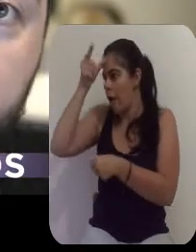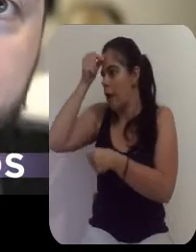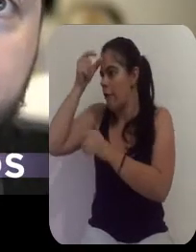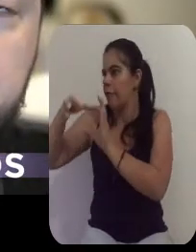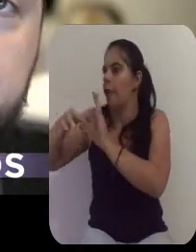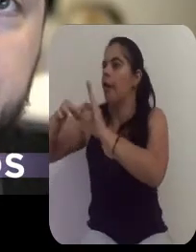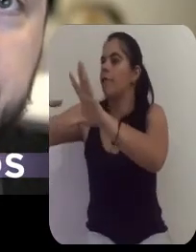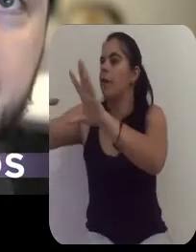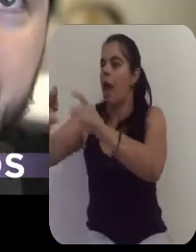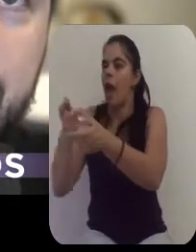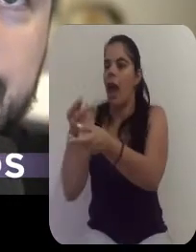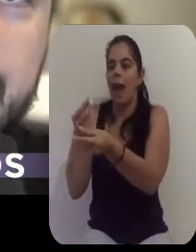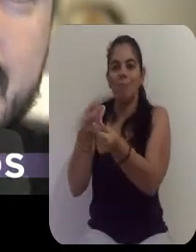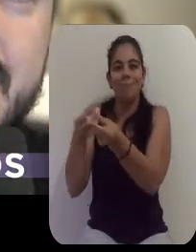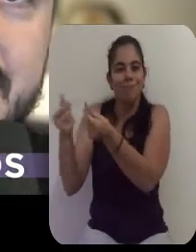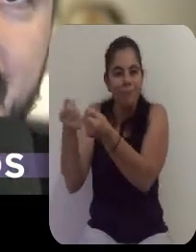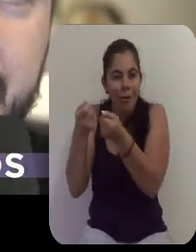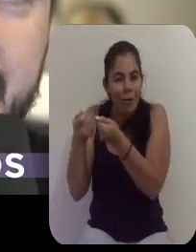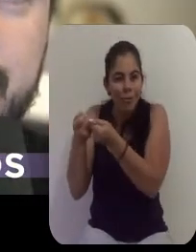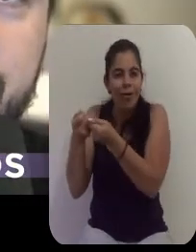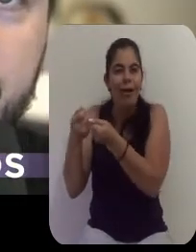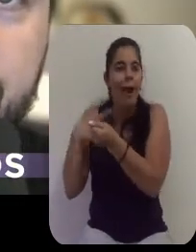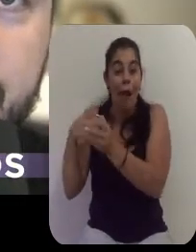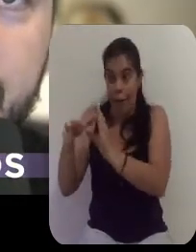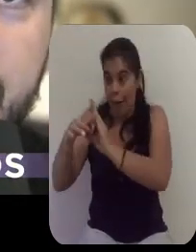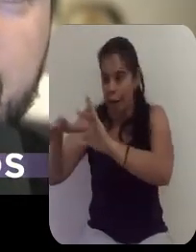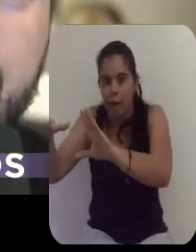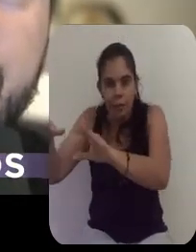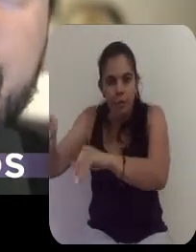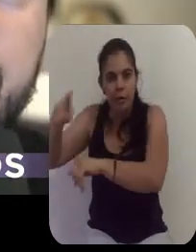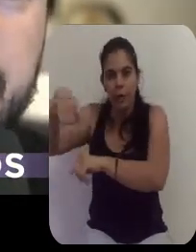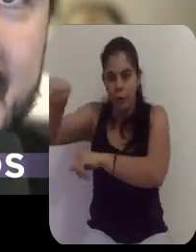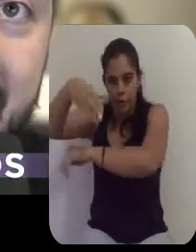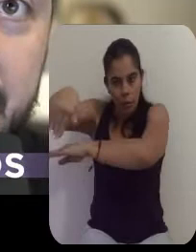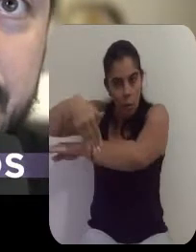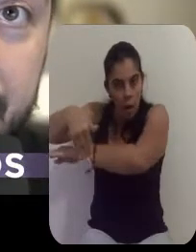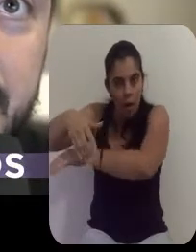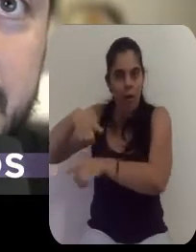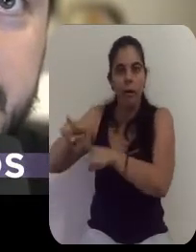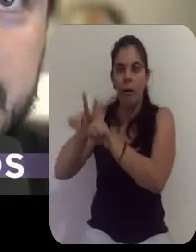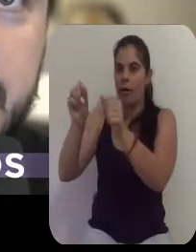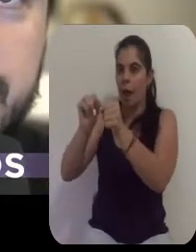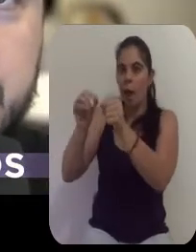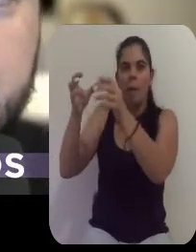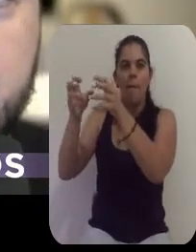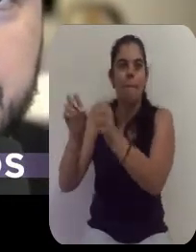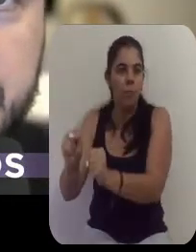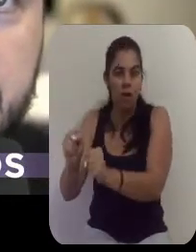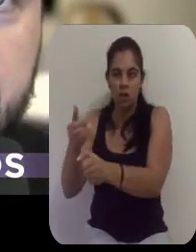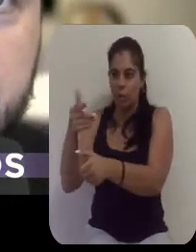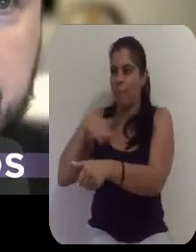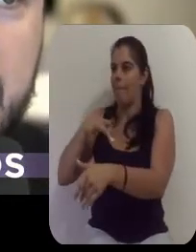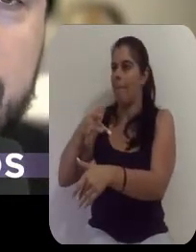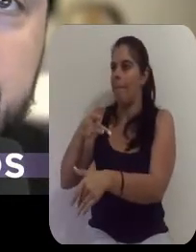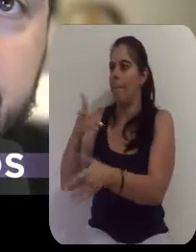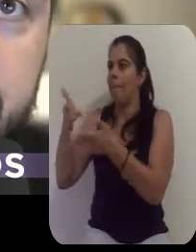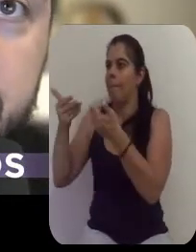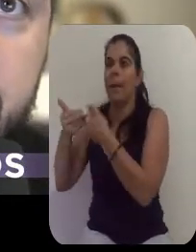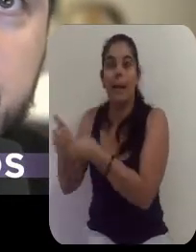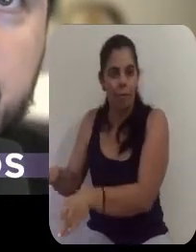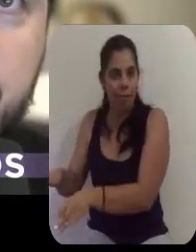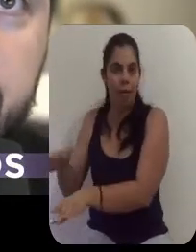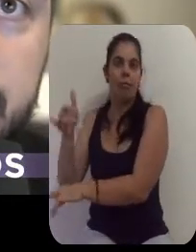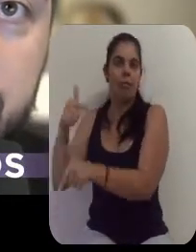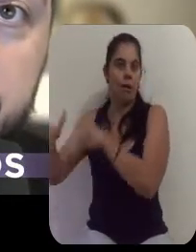porque pode levar a uma perda de trabalhos, saiba que isso envolve milhares de vidas na sua cidade. Milhões de